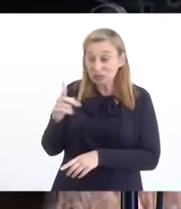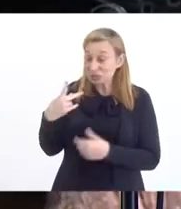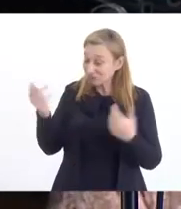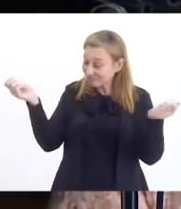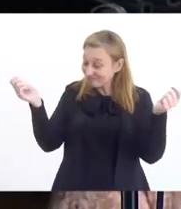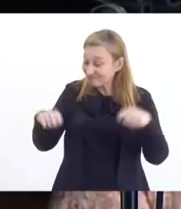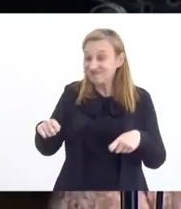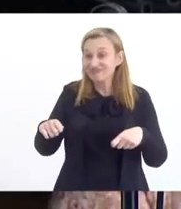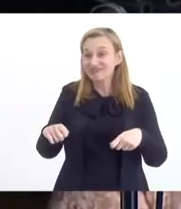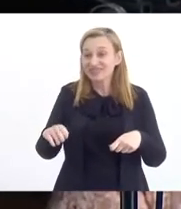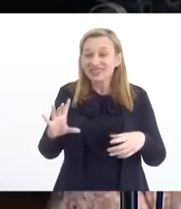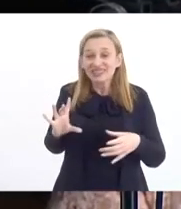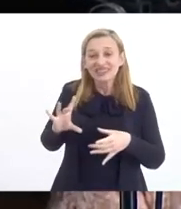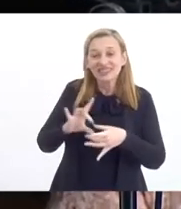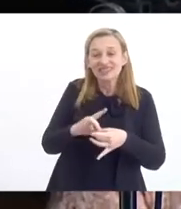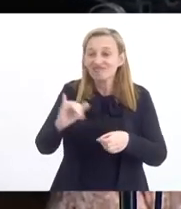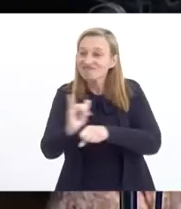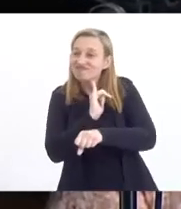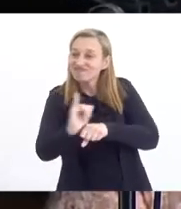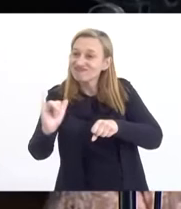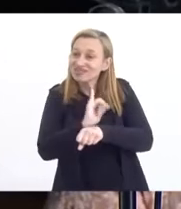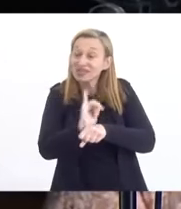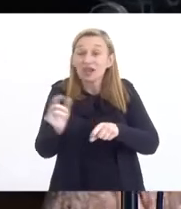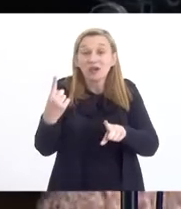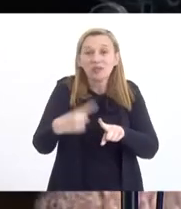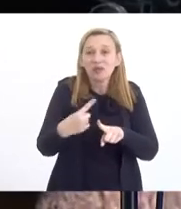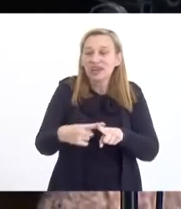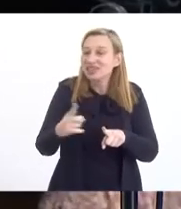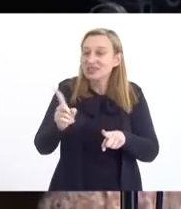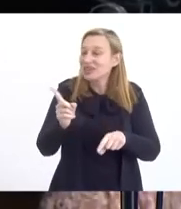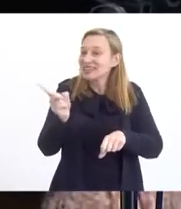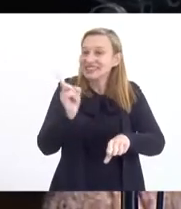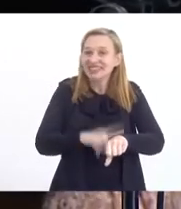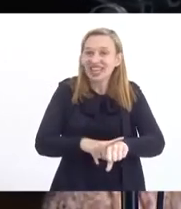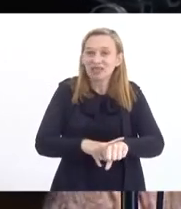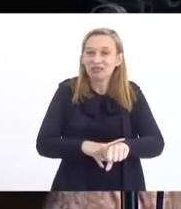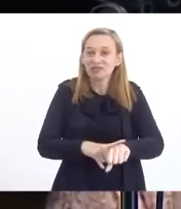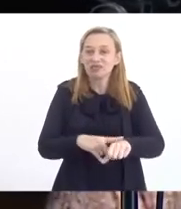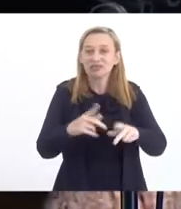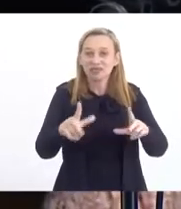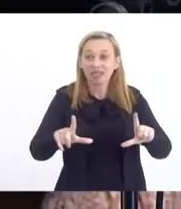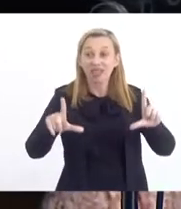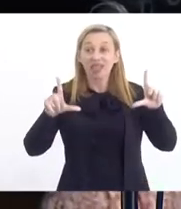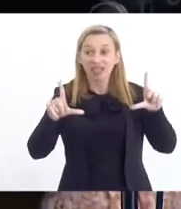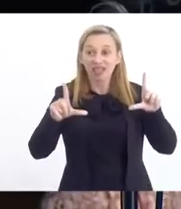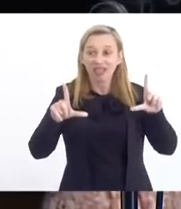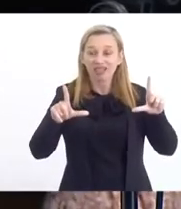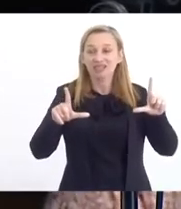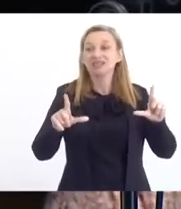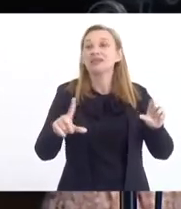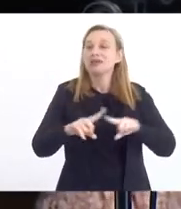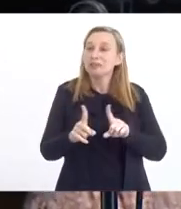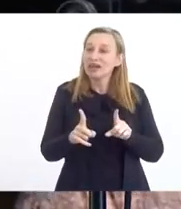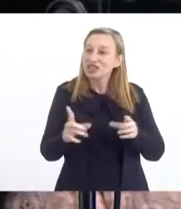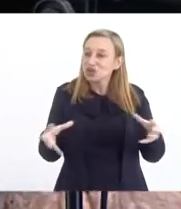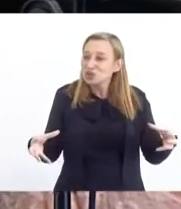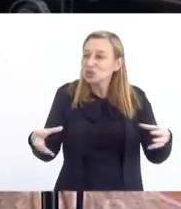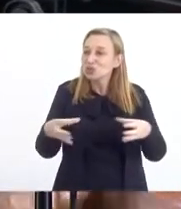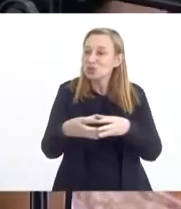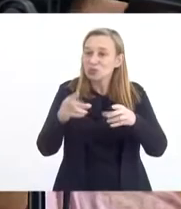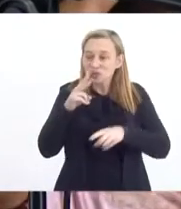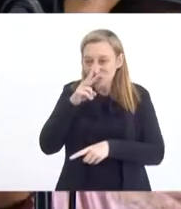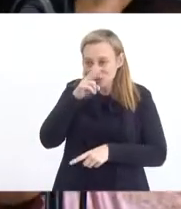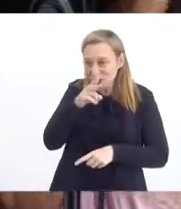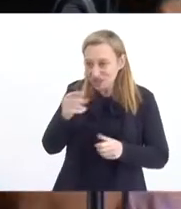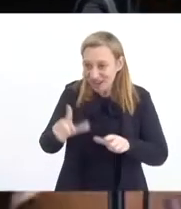capacidade de agregar, de articular, porque não é tempo de protagonistas individuais, mas de coletivos